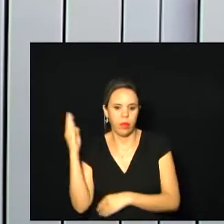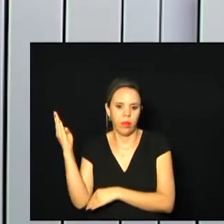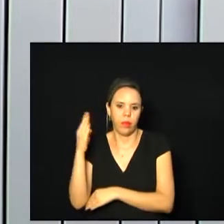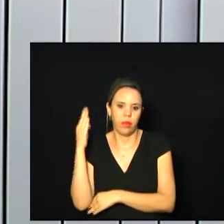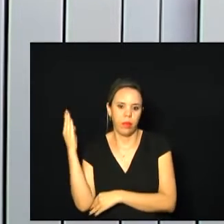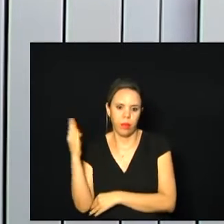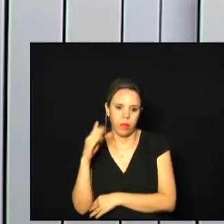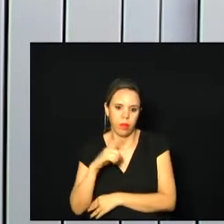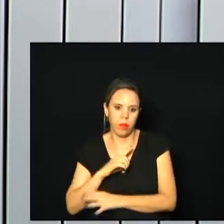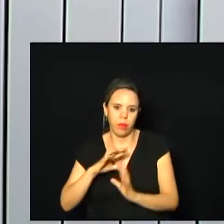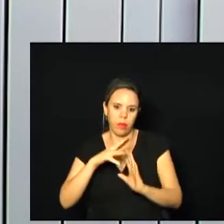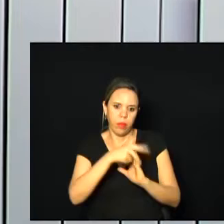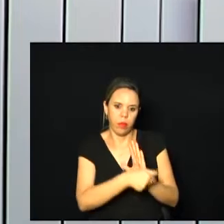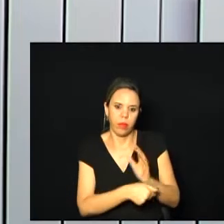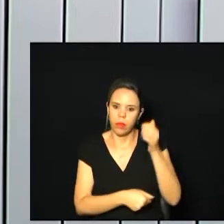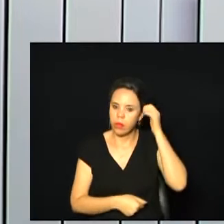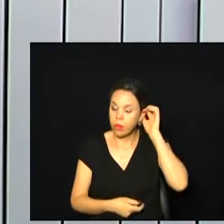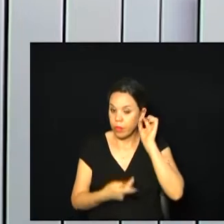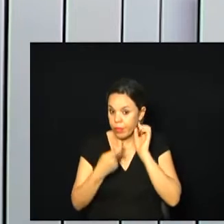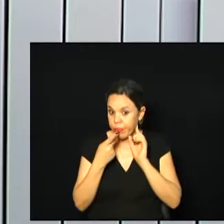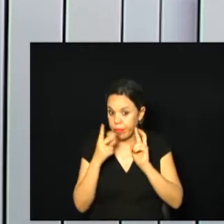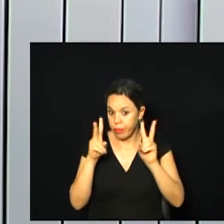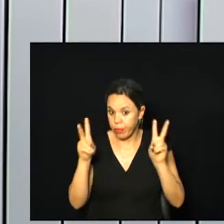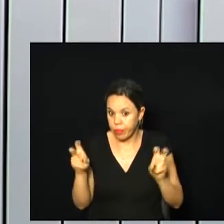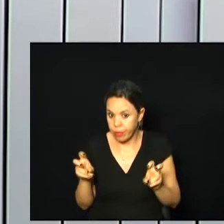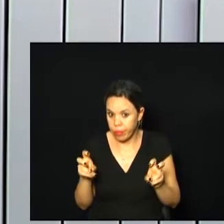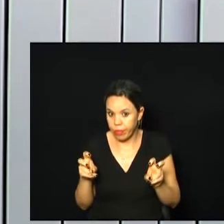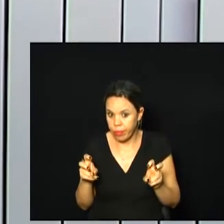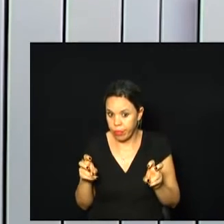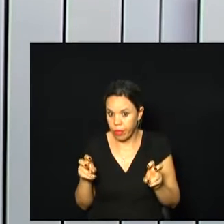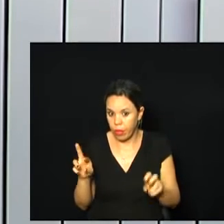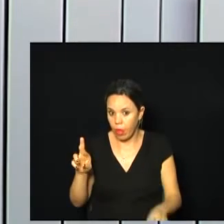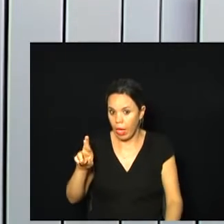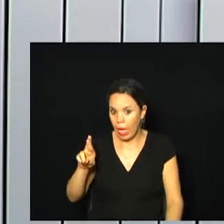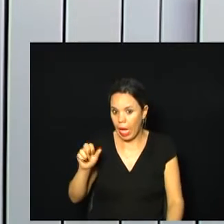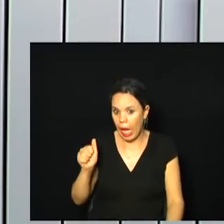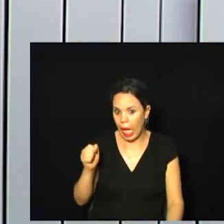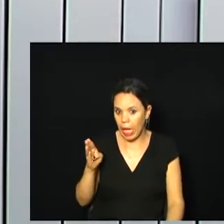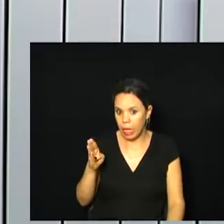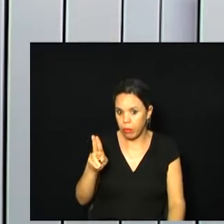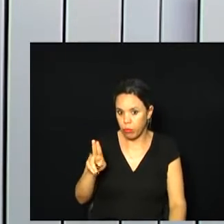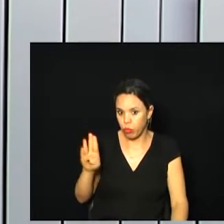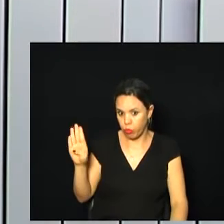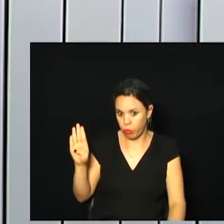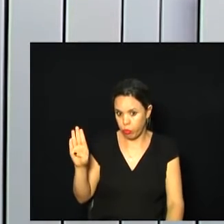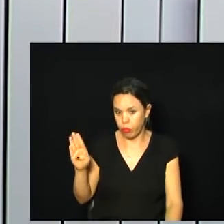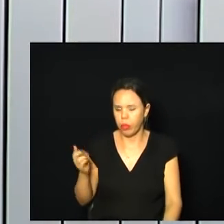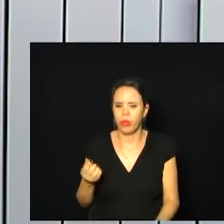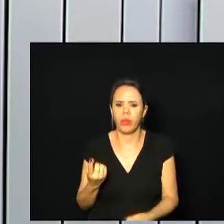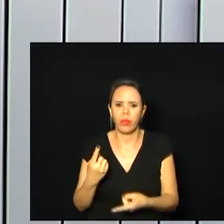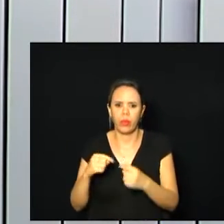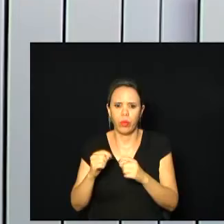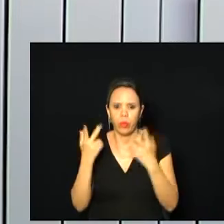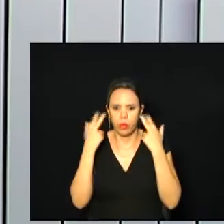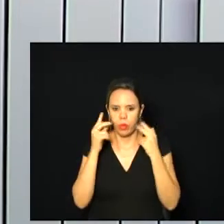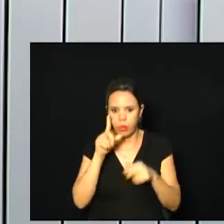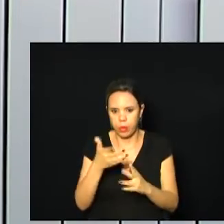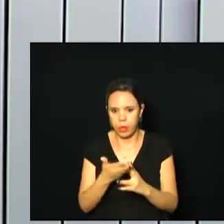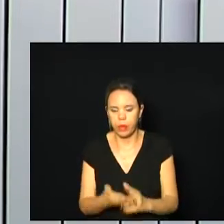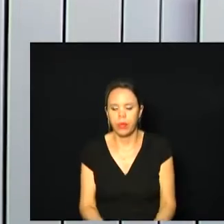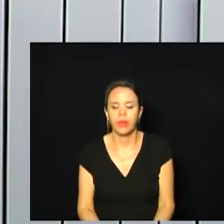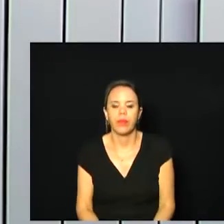tempo e tem giro ambiental falando sobre Habub. Sabe o que é este fenômeno natural? Depois do